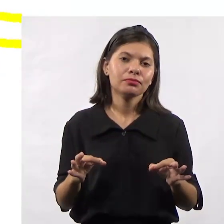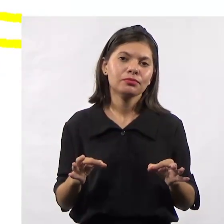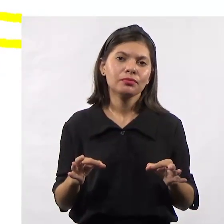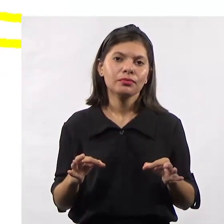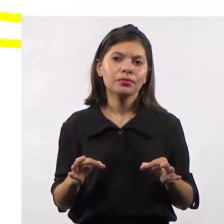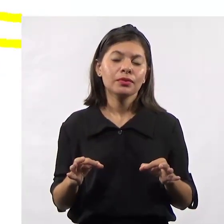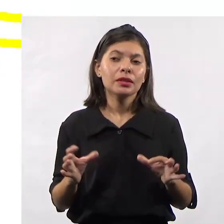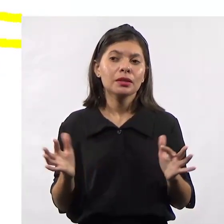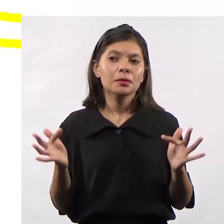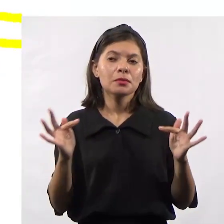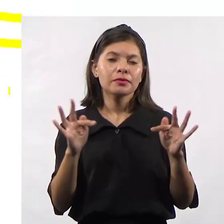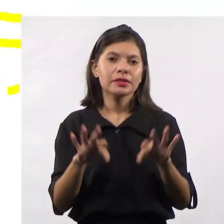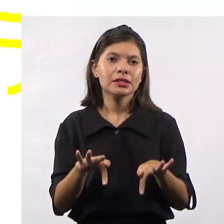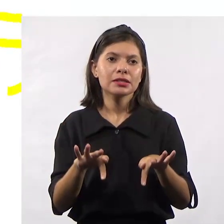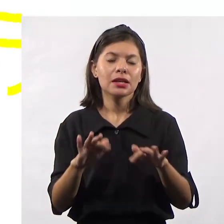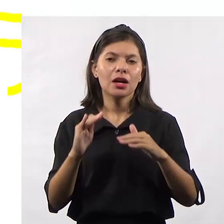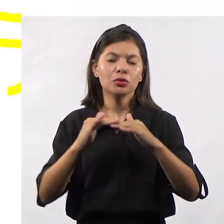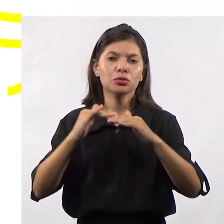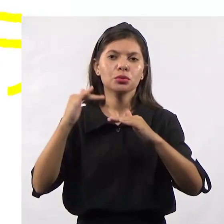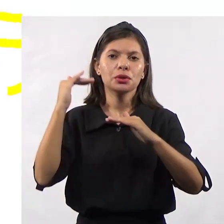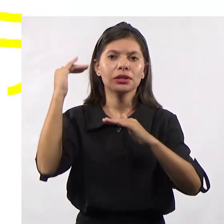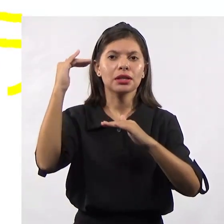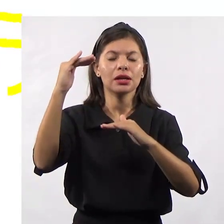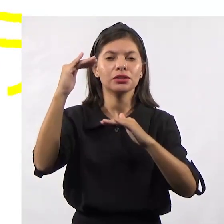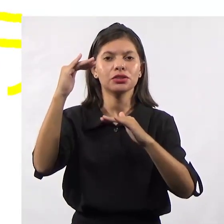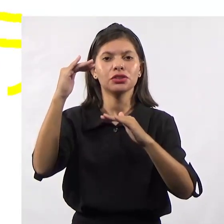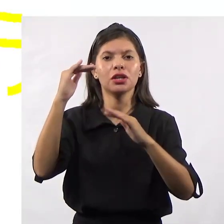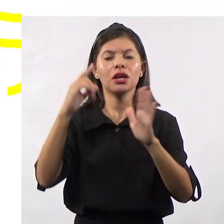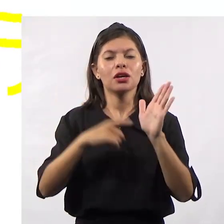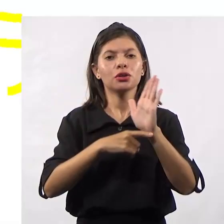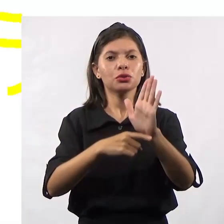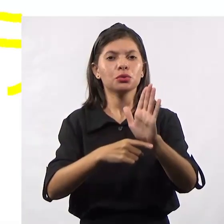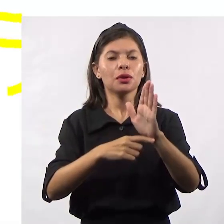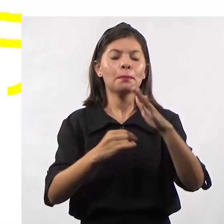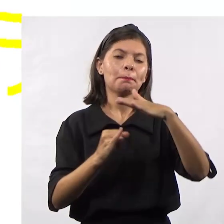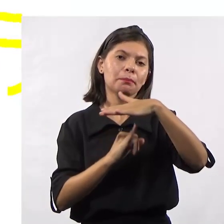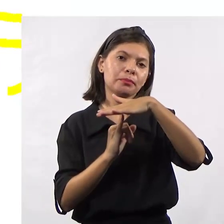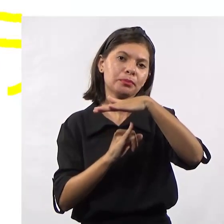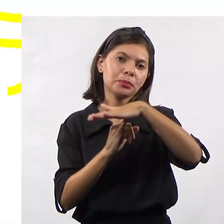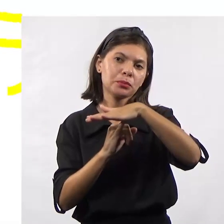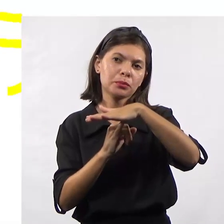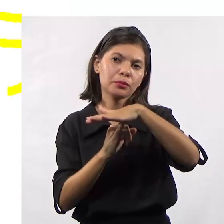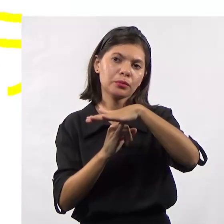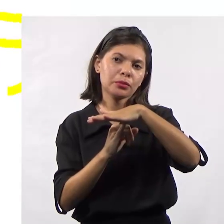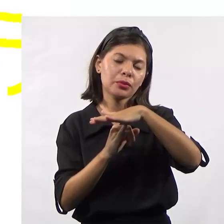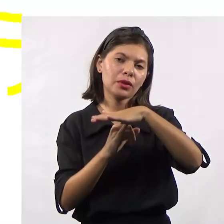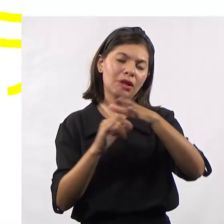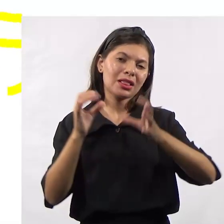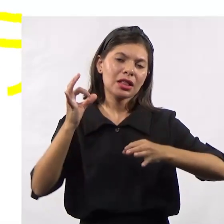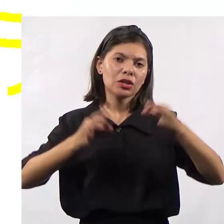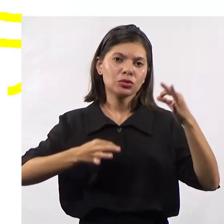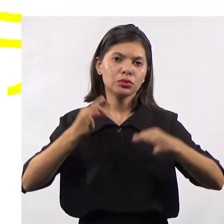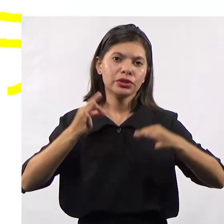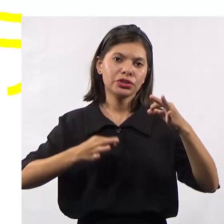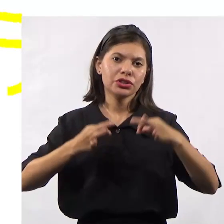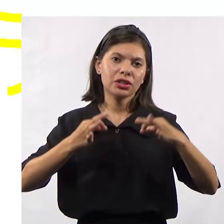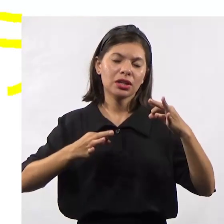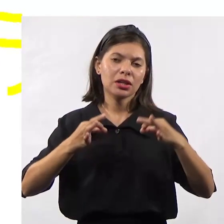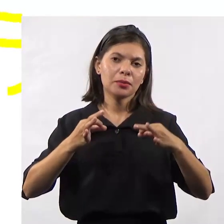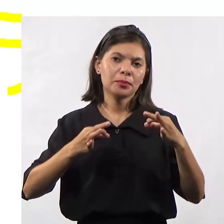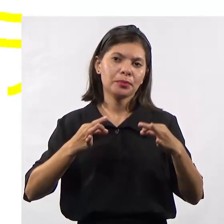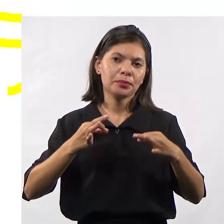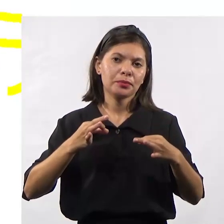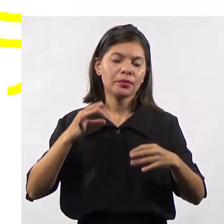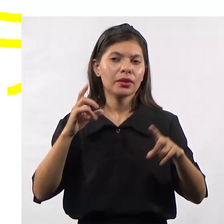tá? E, para finalizar, a autoridade competente será auxiliada pelo órgão de assessoramento jurídico,